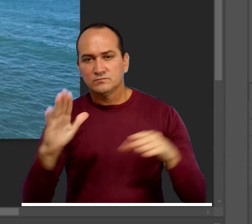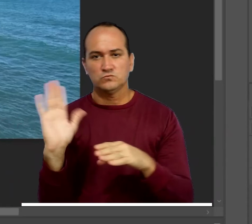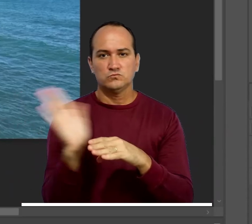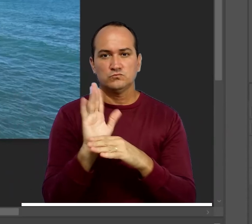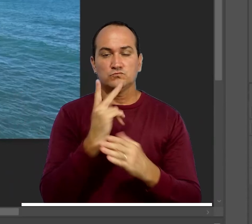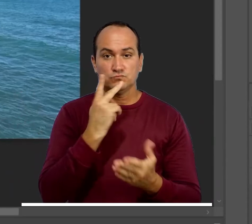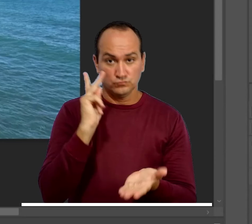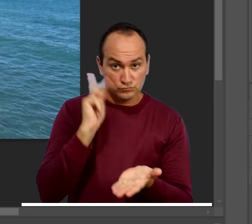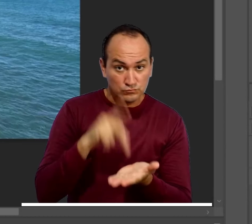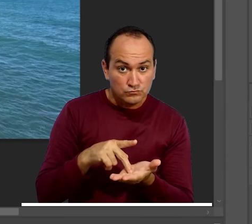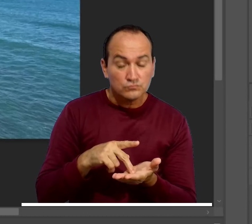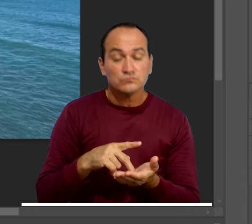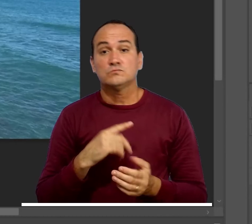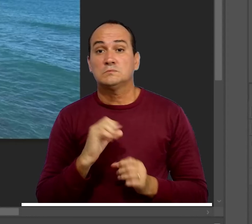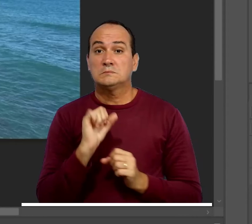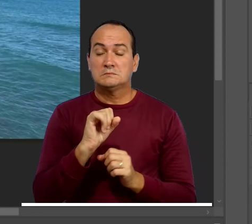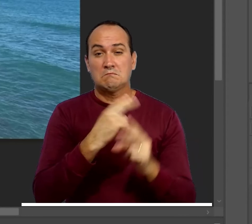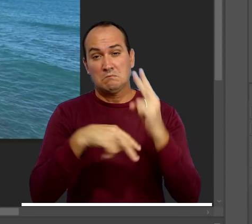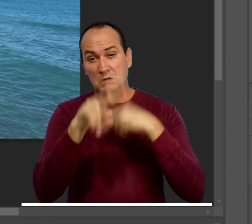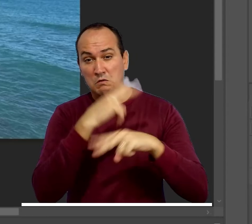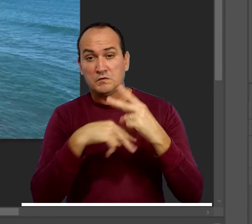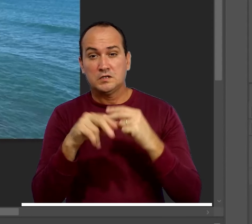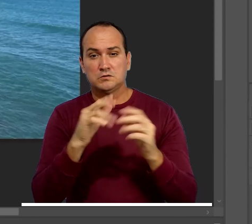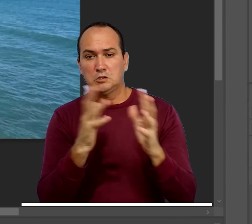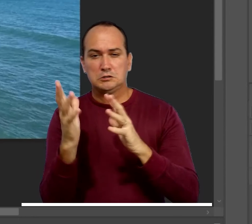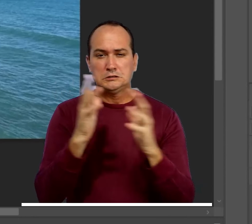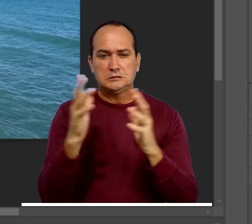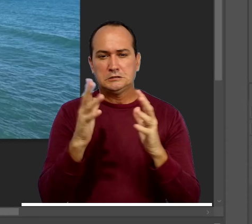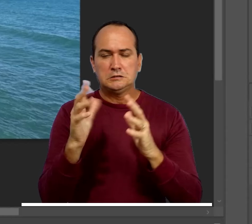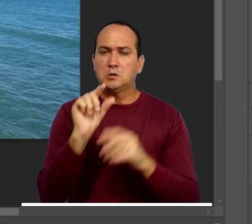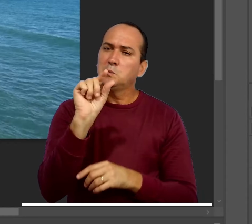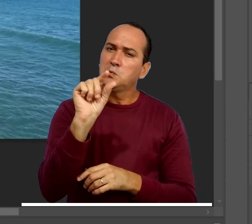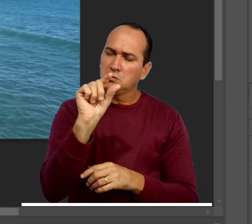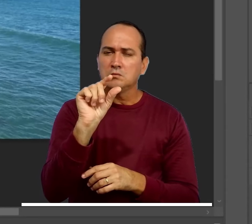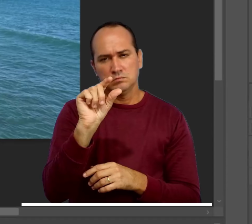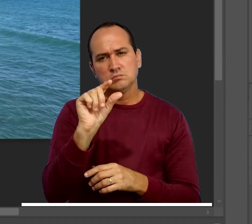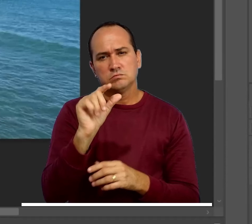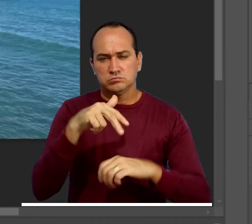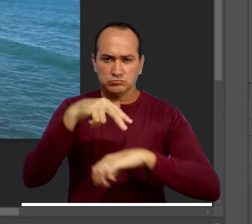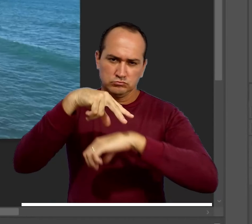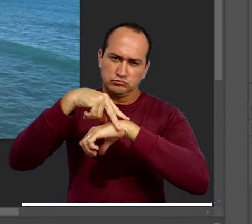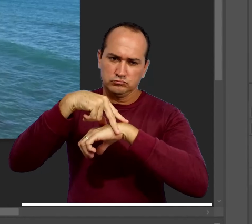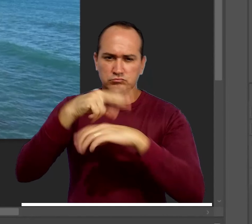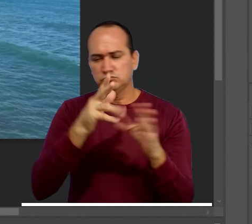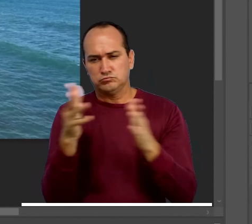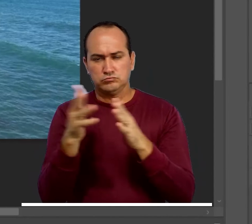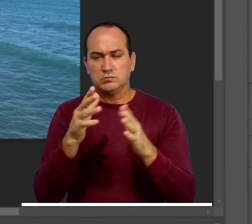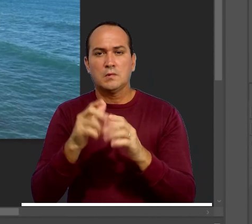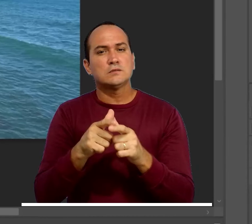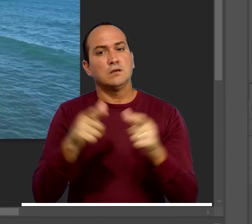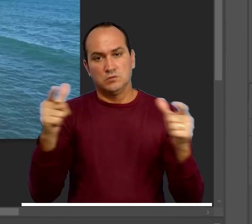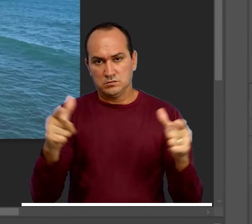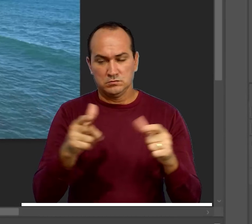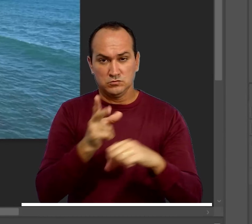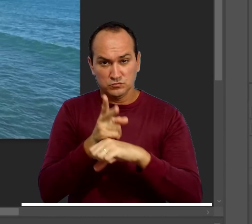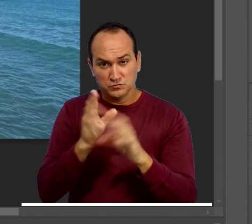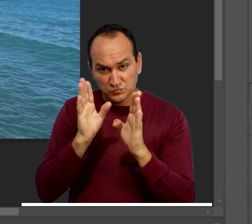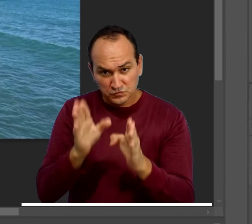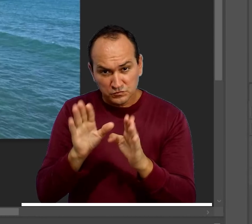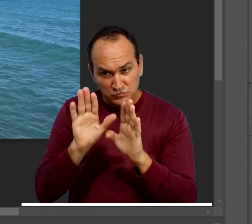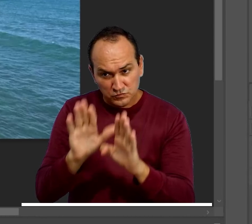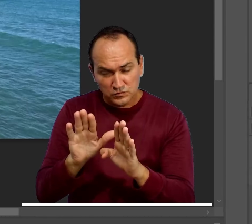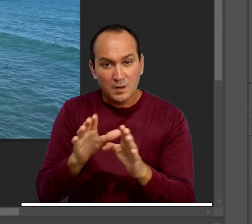a verdade, pessoal, acho que por causa do vento, o tripé balançou um pouquinho, mas a maior parte do vídeo ele está fixo. Então basta a gente prestar